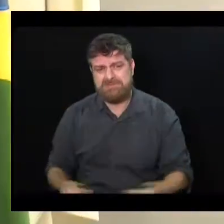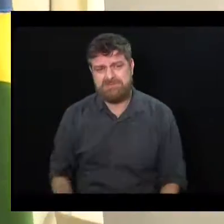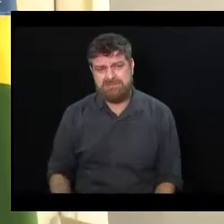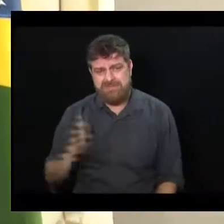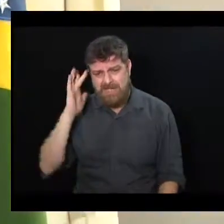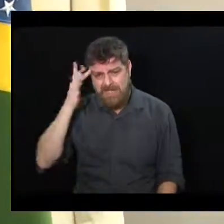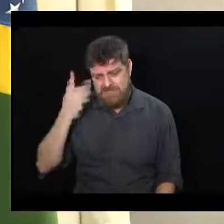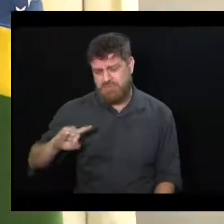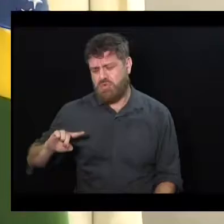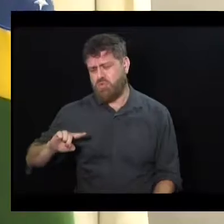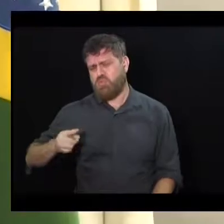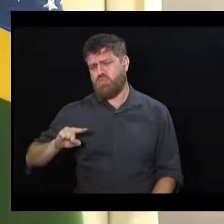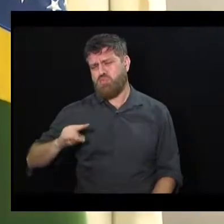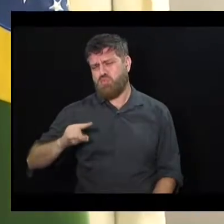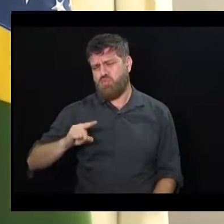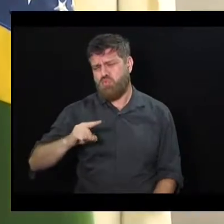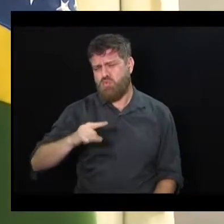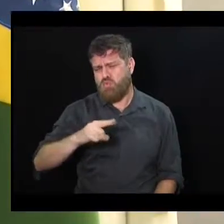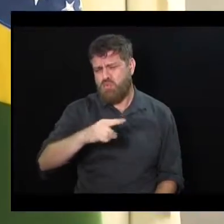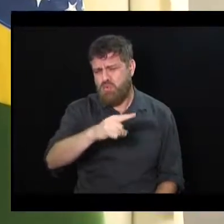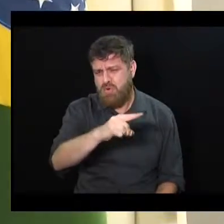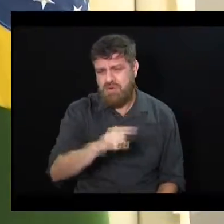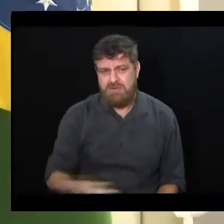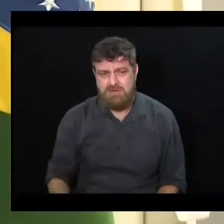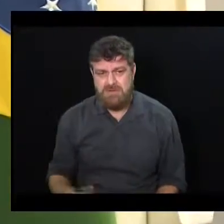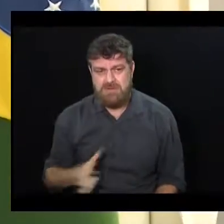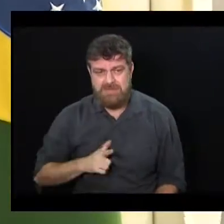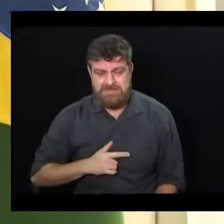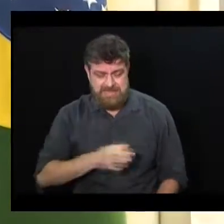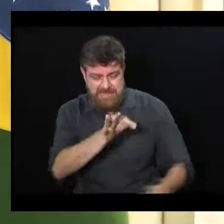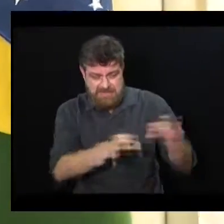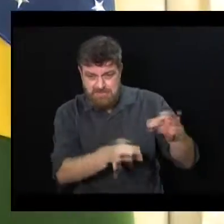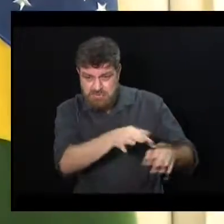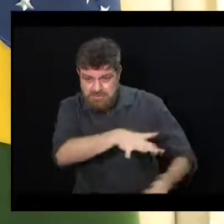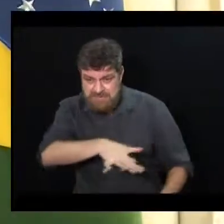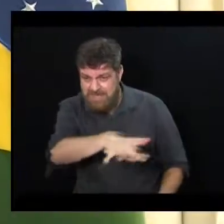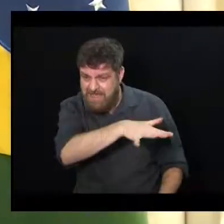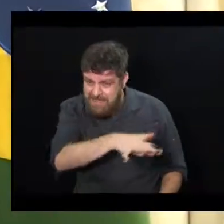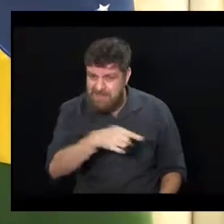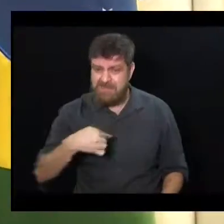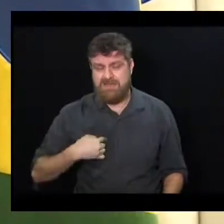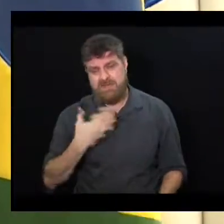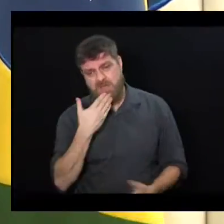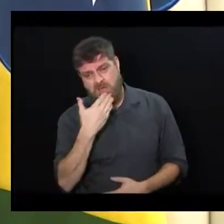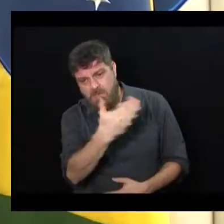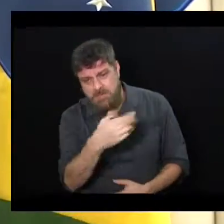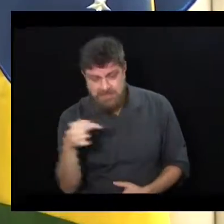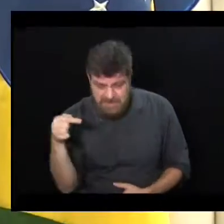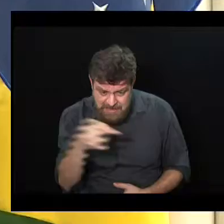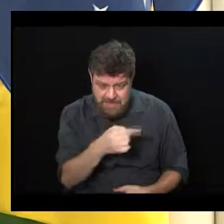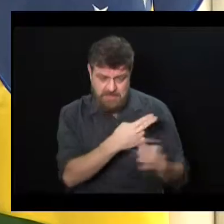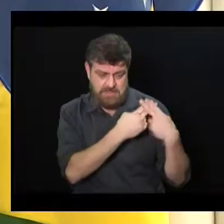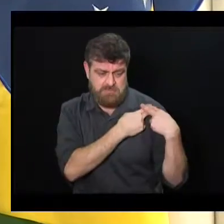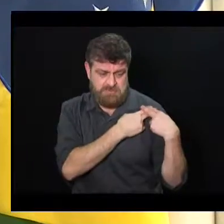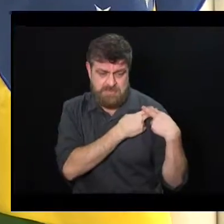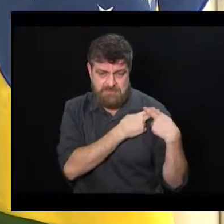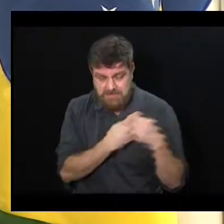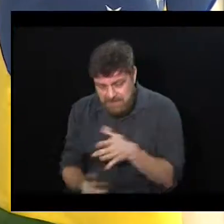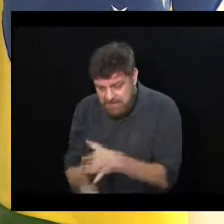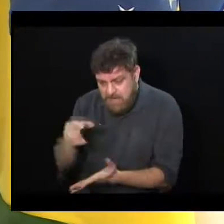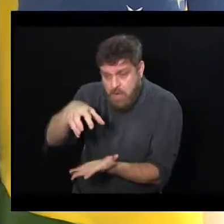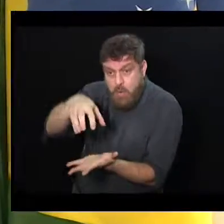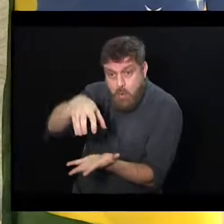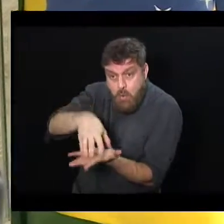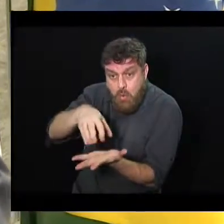a distância do DR, que lá junta a cidade judiciária, e esse vereador pediu para que o DR colocasse